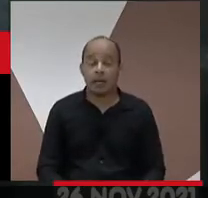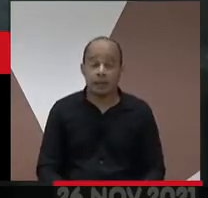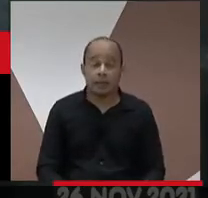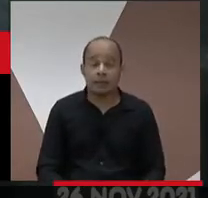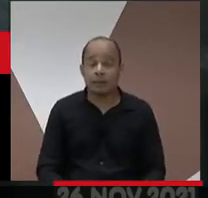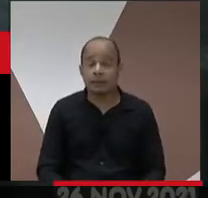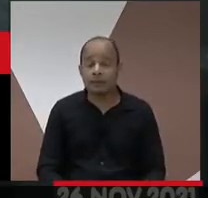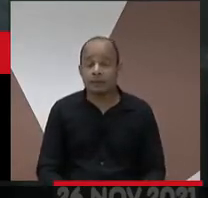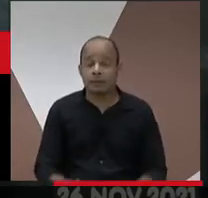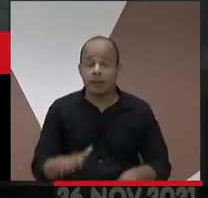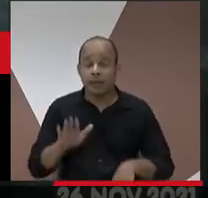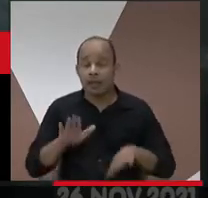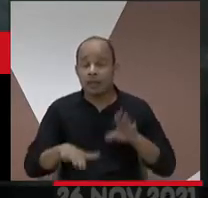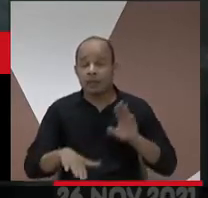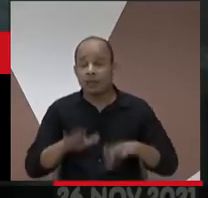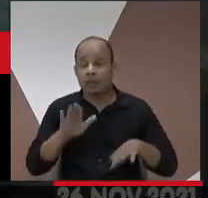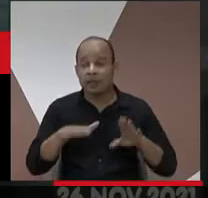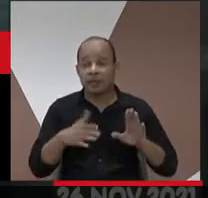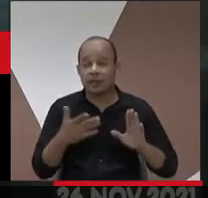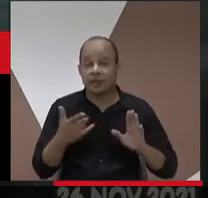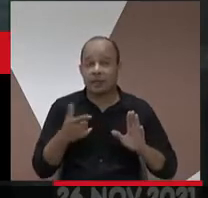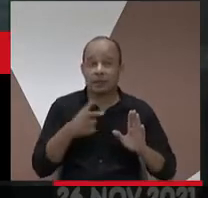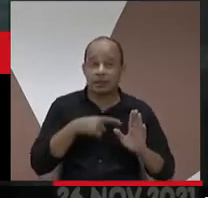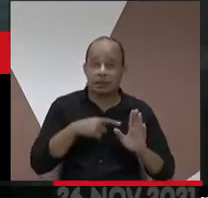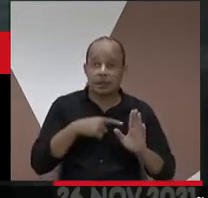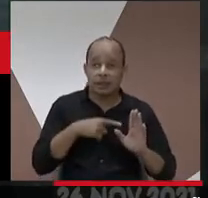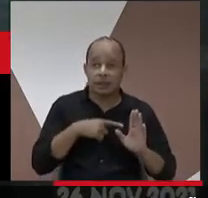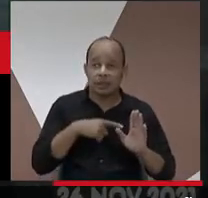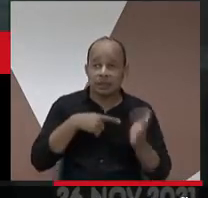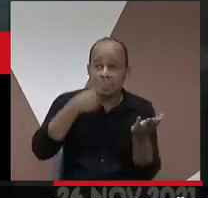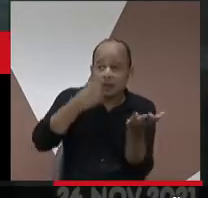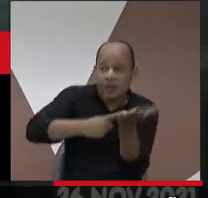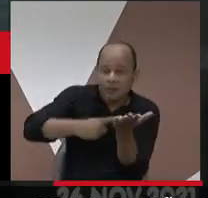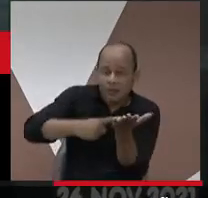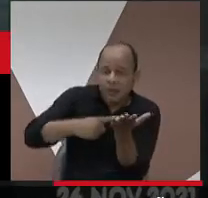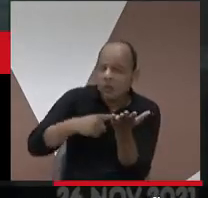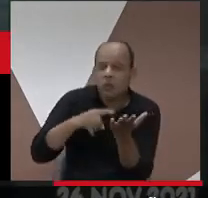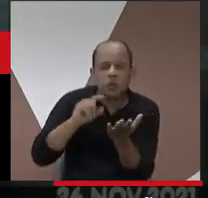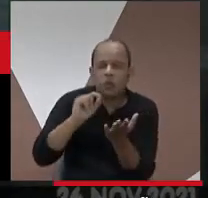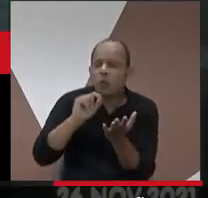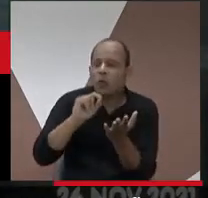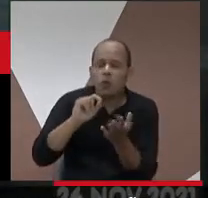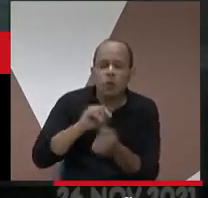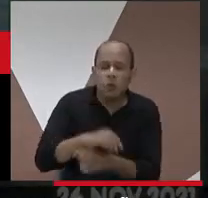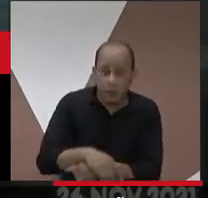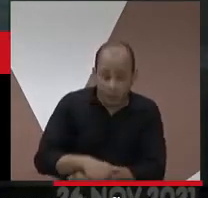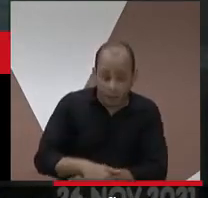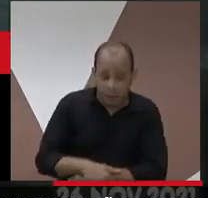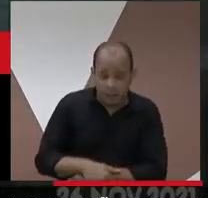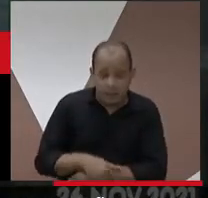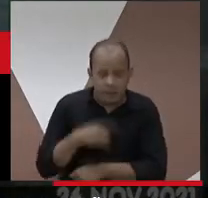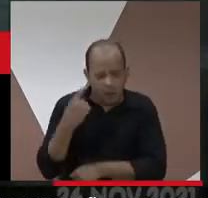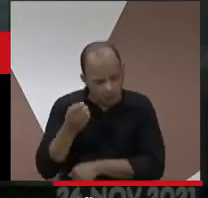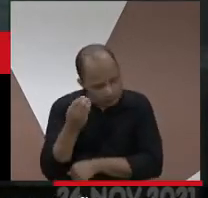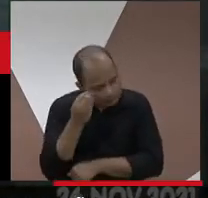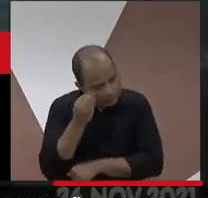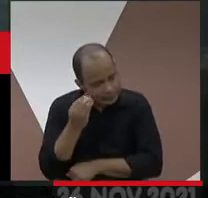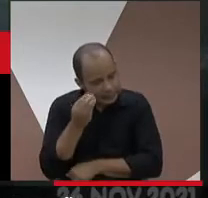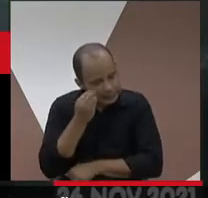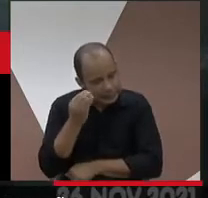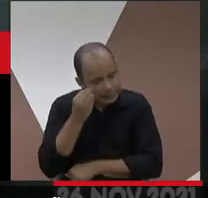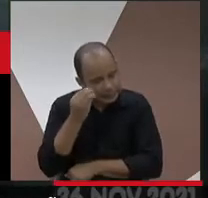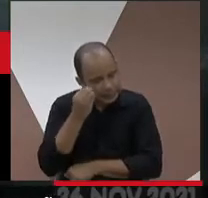interesse definido em fazer um grande negócio para